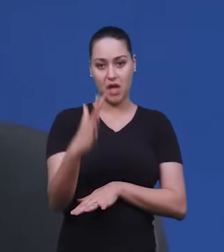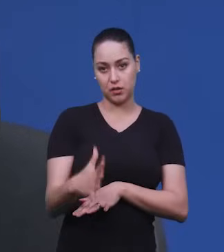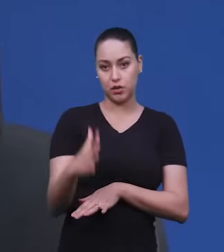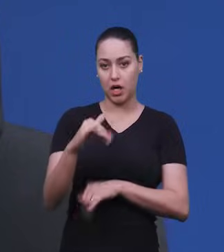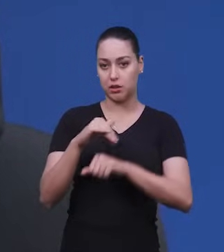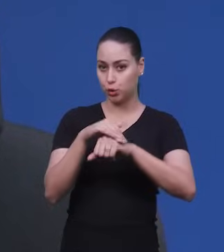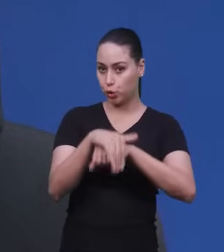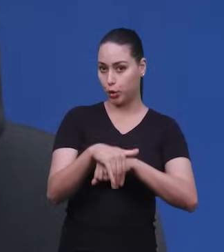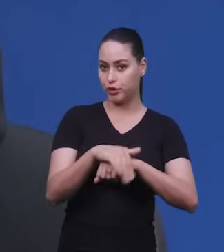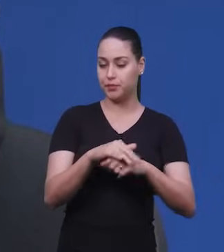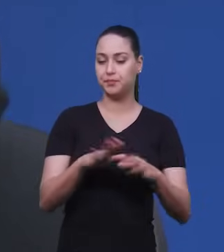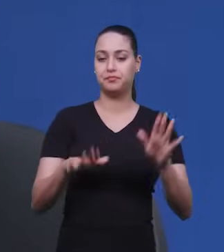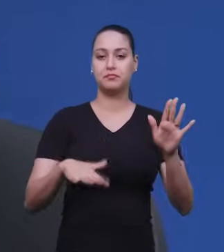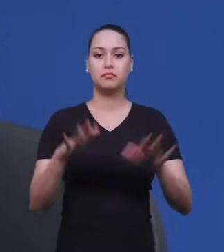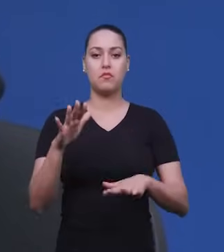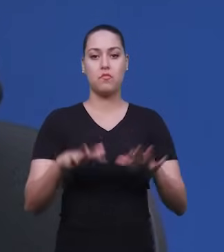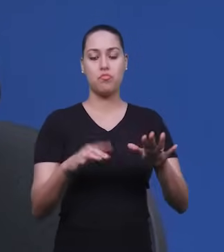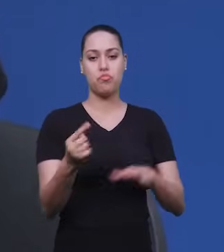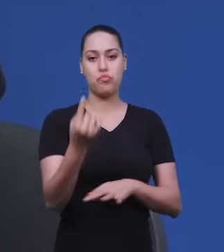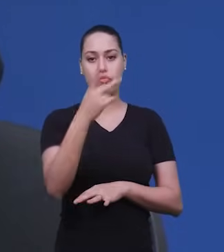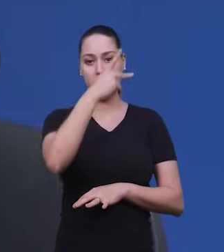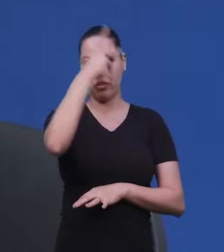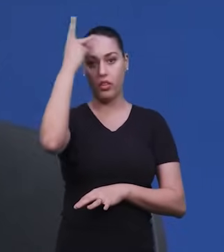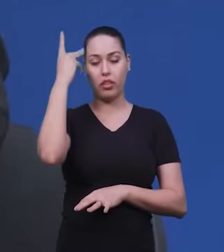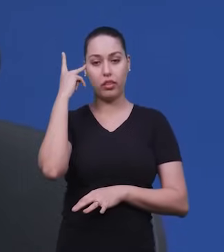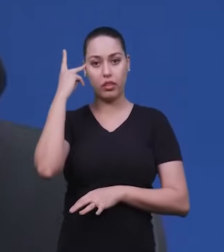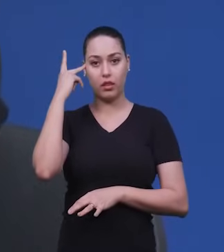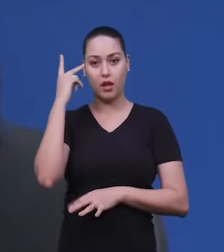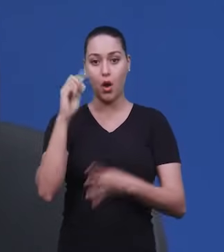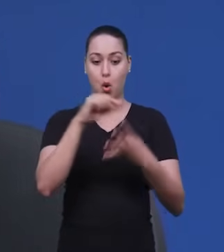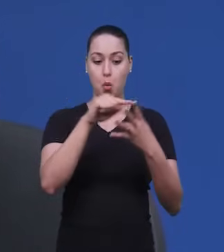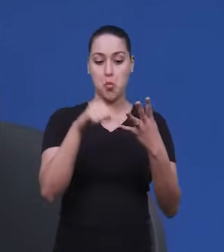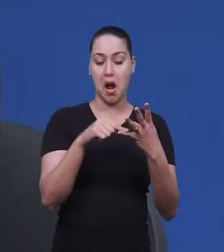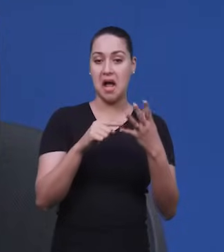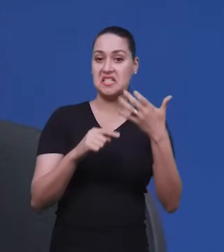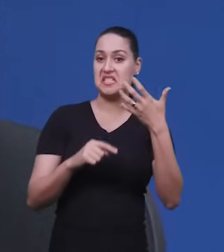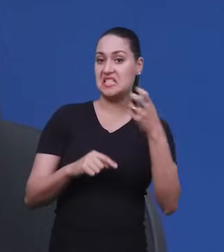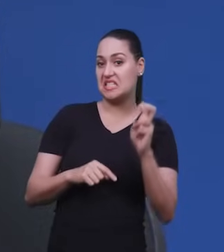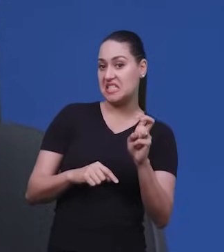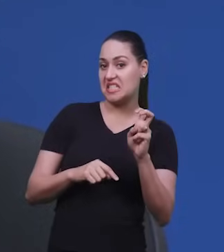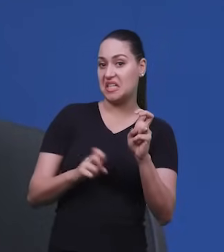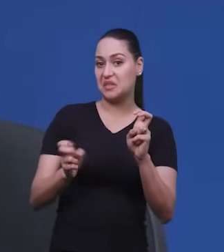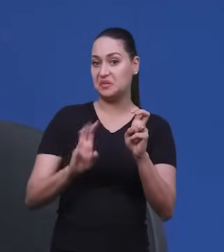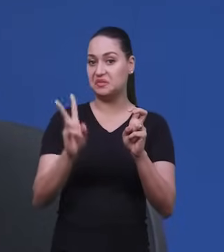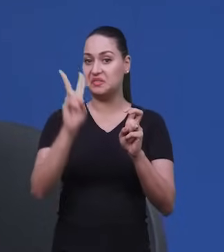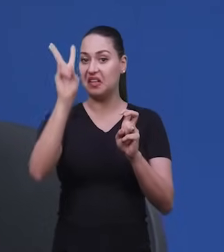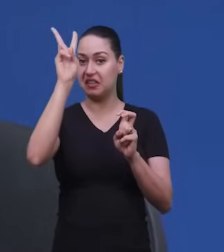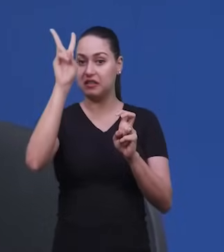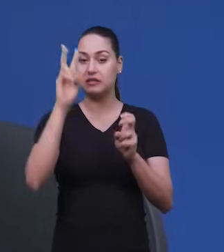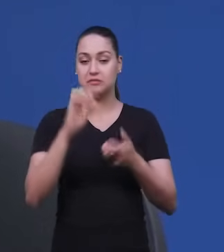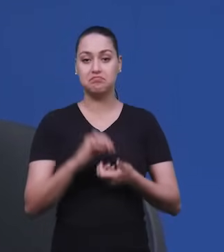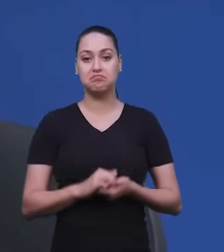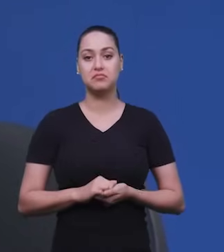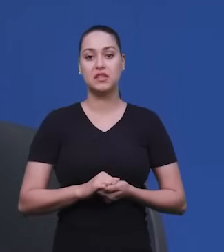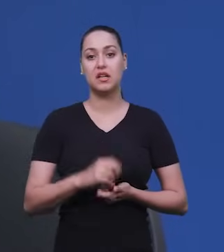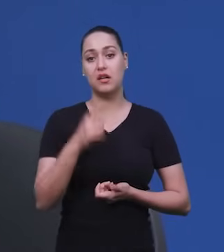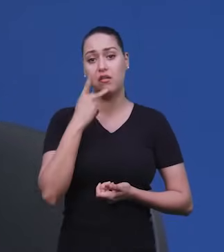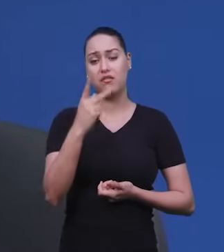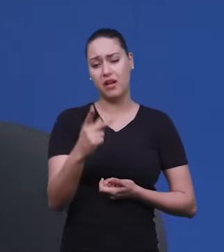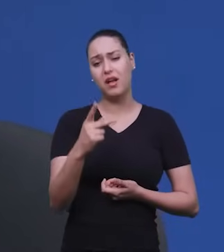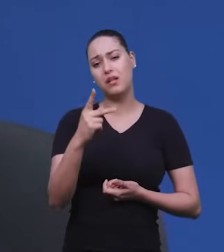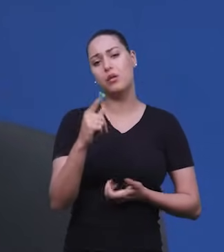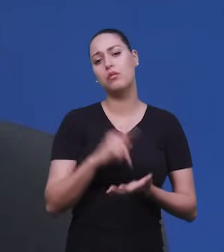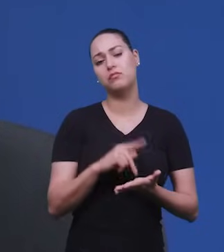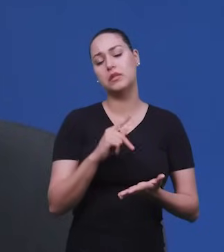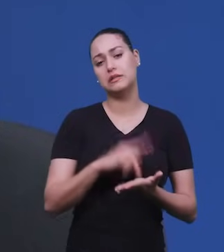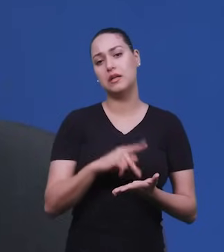noites, e que às vezes uma pessoa liga 4, 5 Mais uma vezes. vez, sim. E falando isso que ele falou no início,